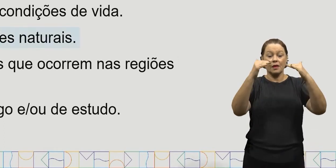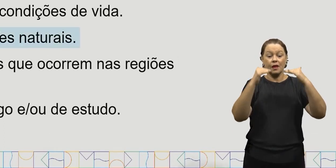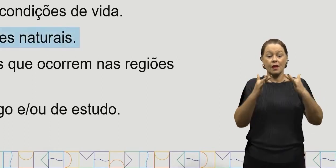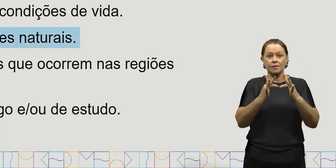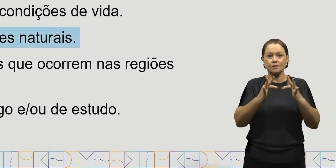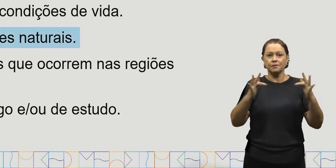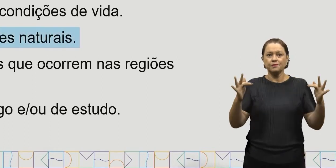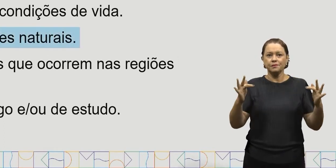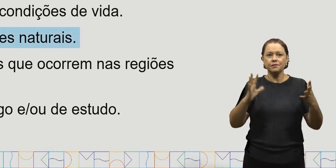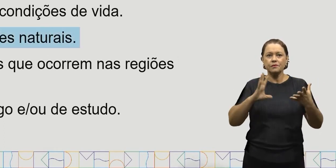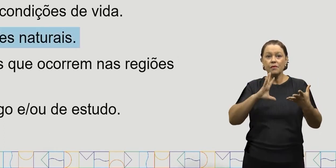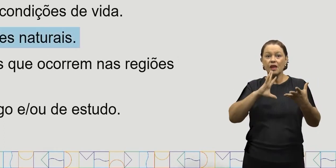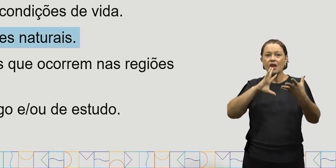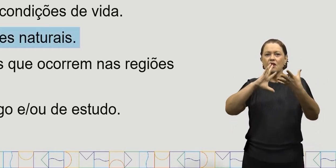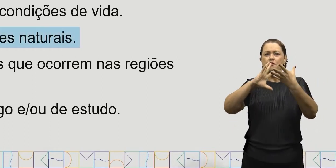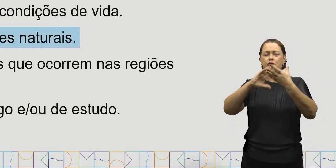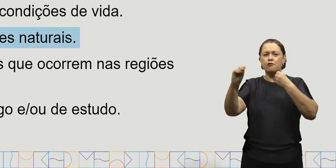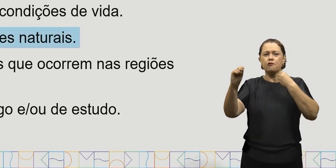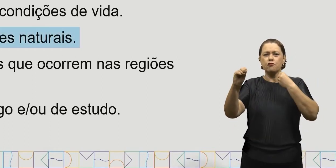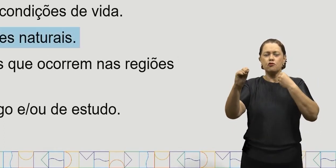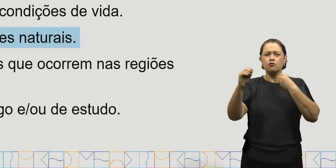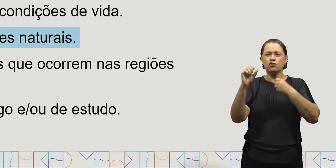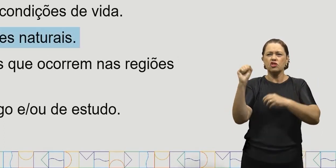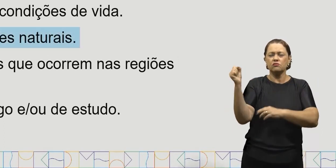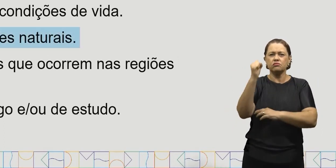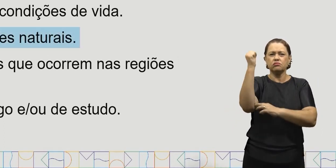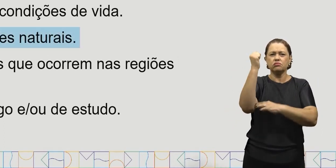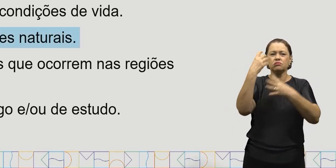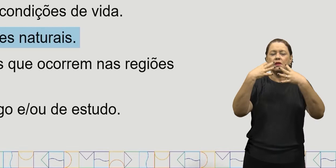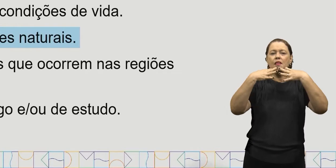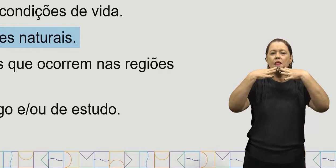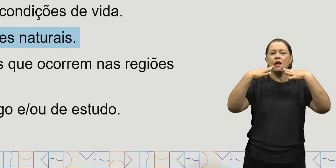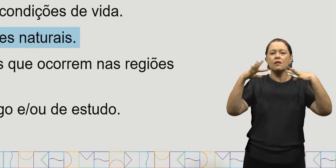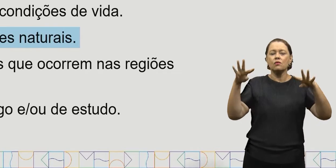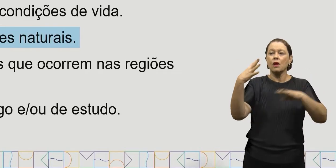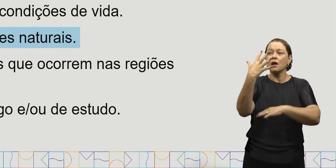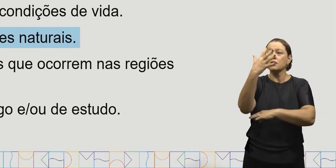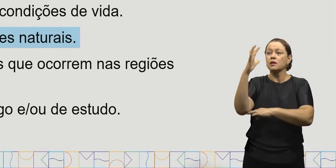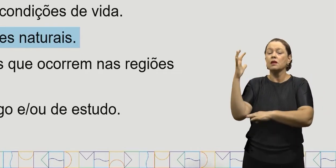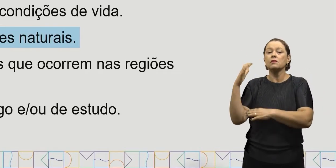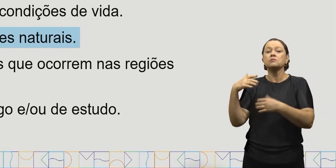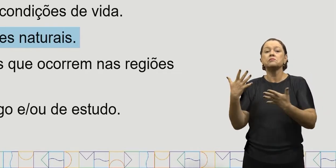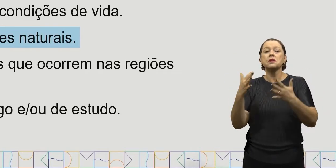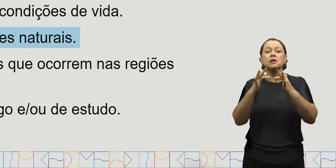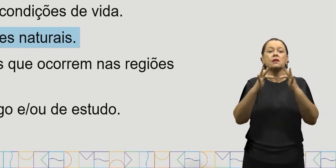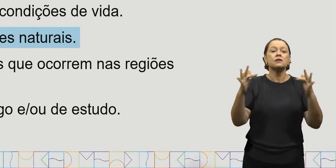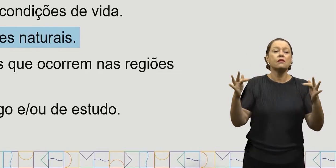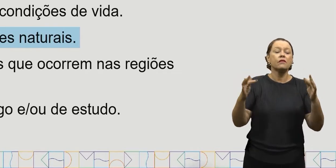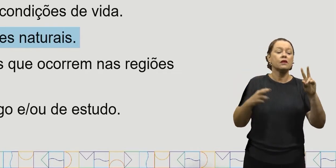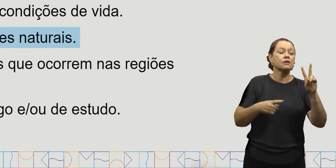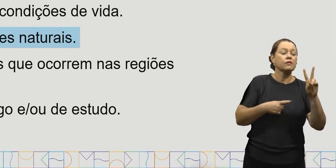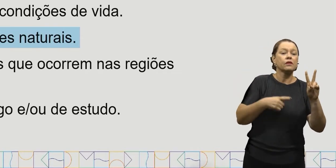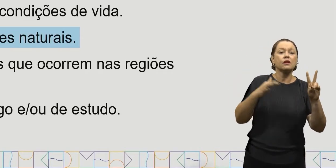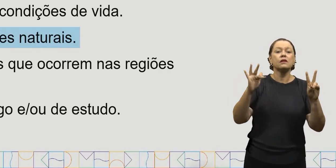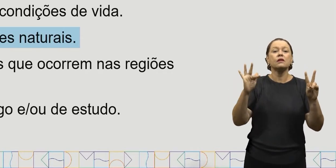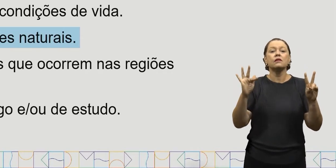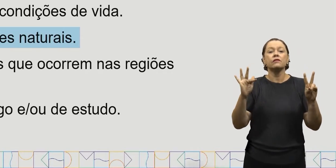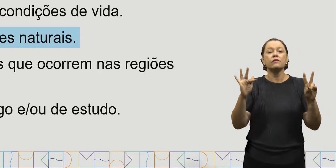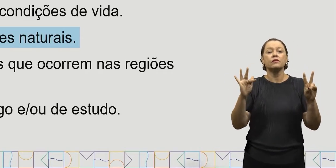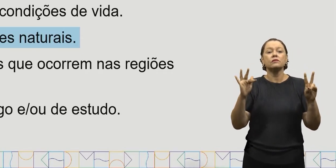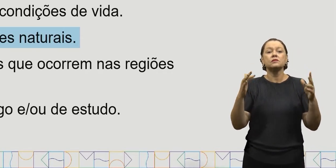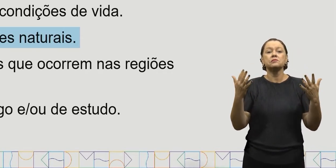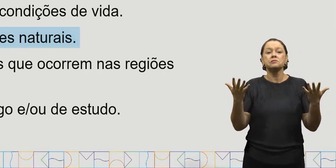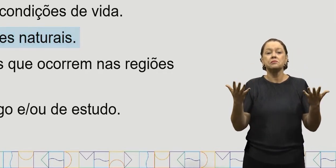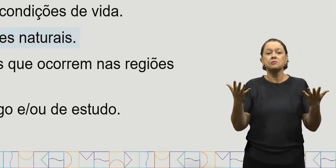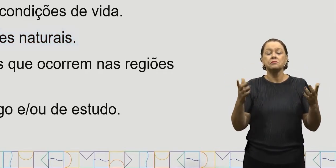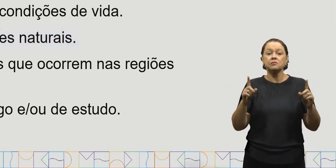afirmação. Fuga de catástrofes naturais. E aí, essa afirmação é verdadeira ou falsa?